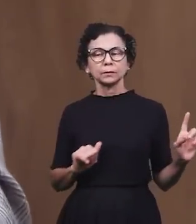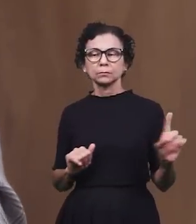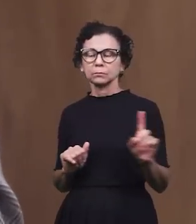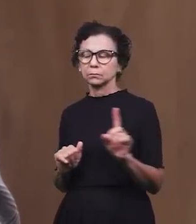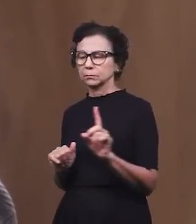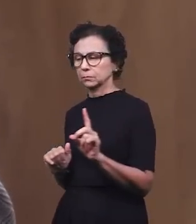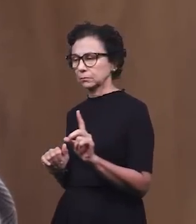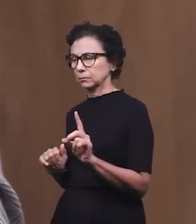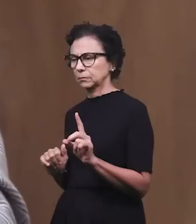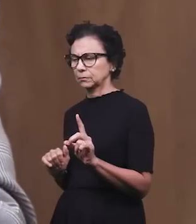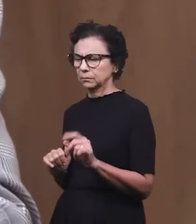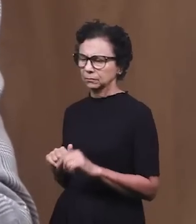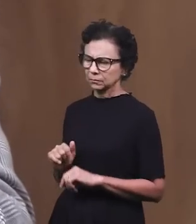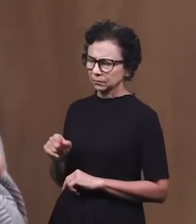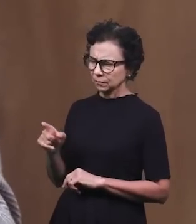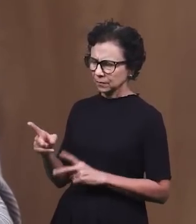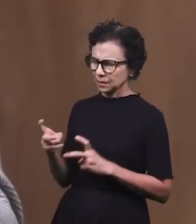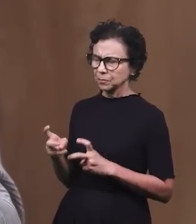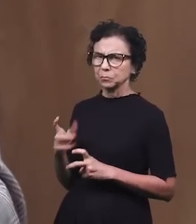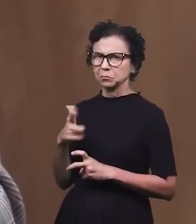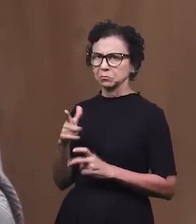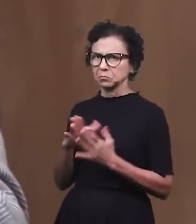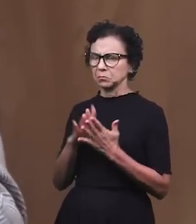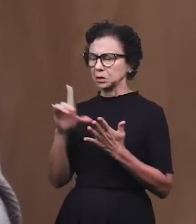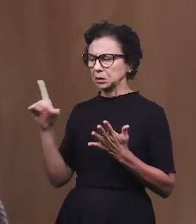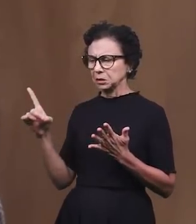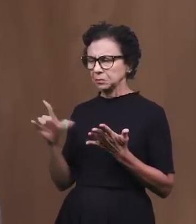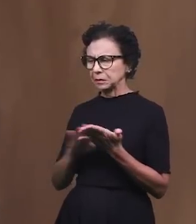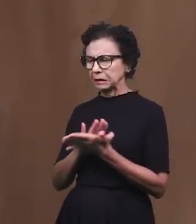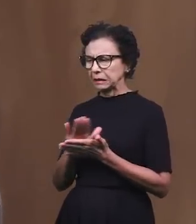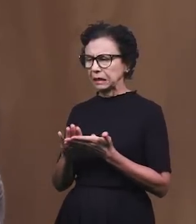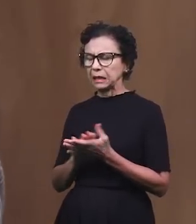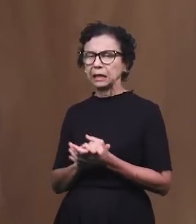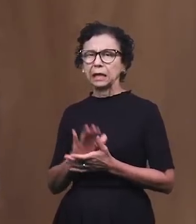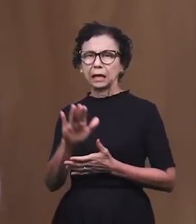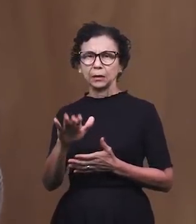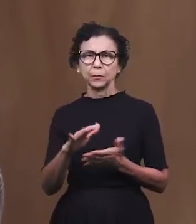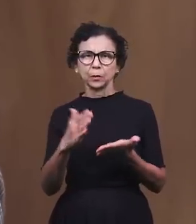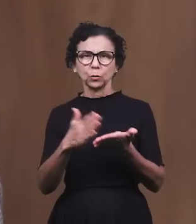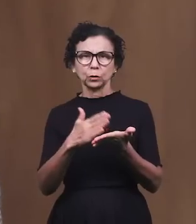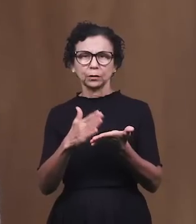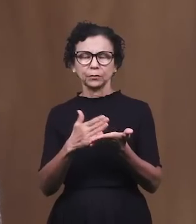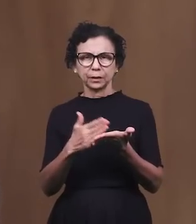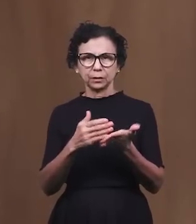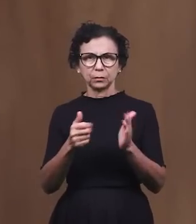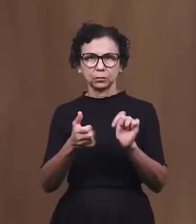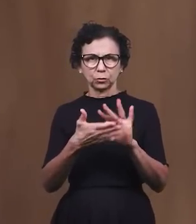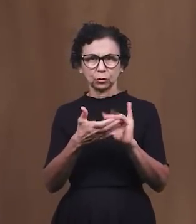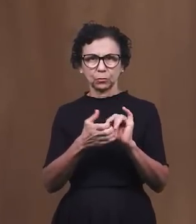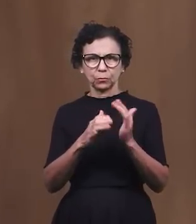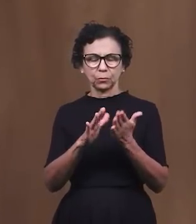dele, viu que ele não estava sem Bíblia, nada, estava visitando, abriu a coletânea para ele,